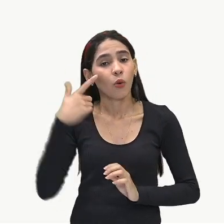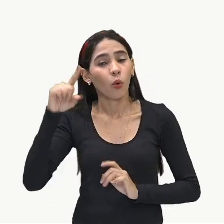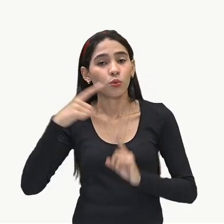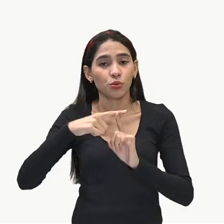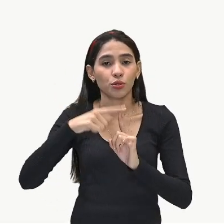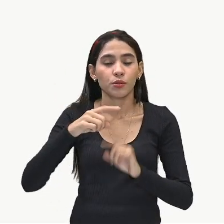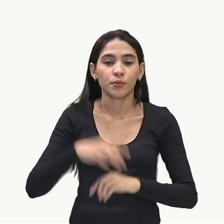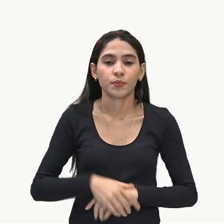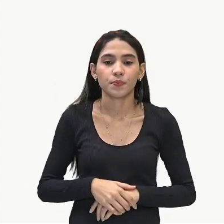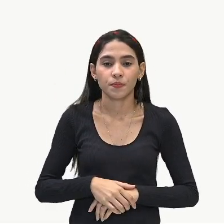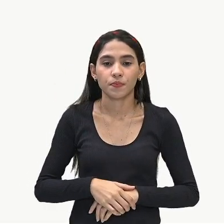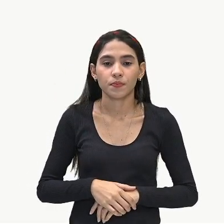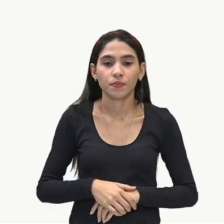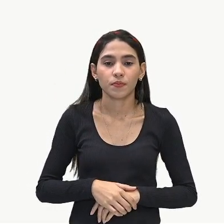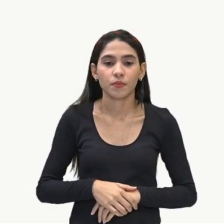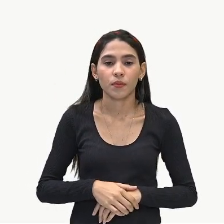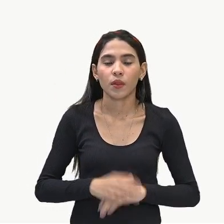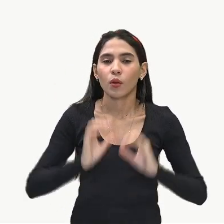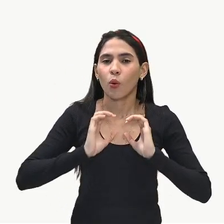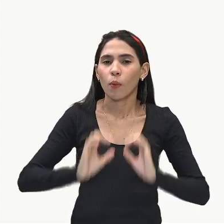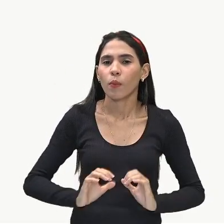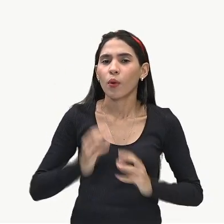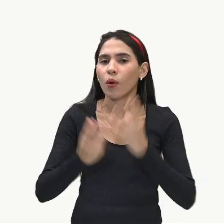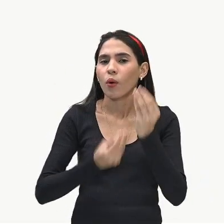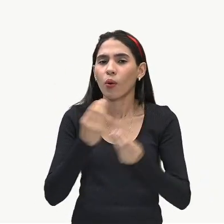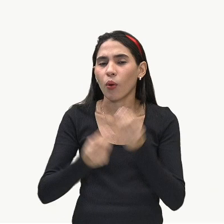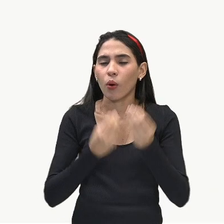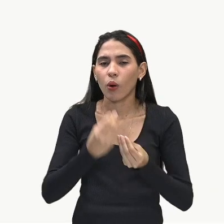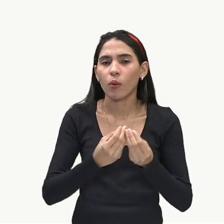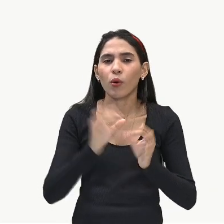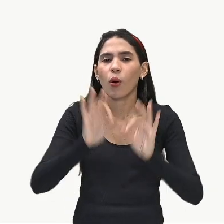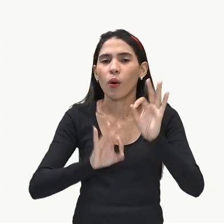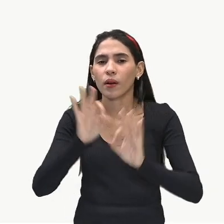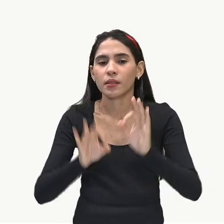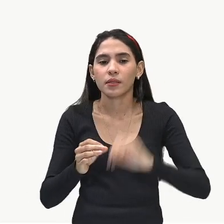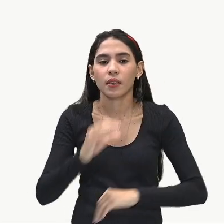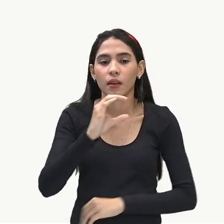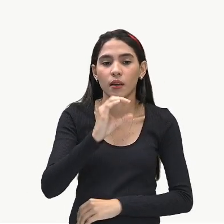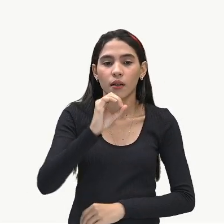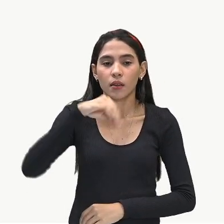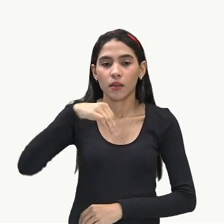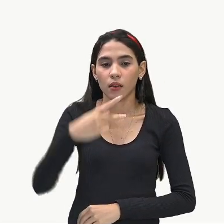é quanto ao seu comportamento. Então veja, a primeira